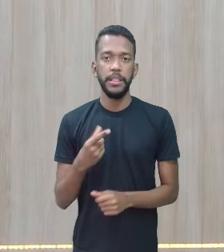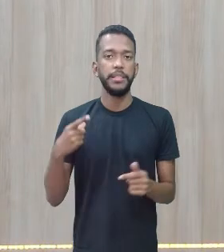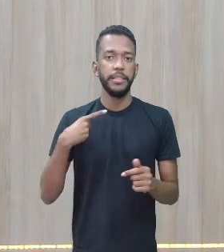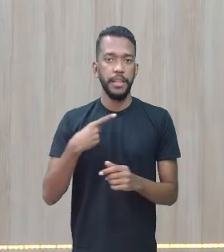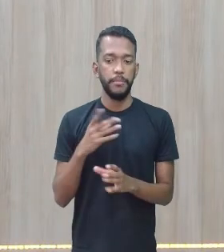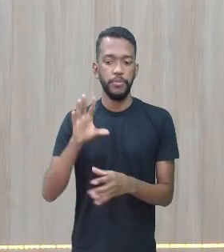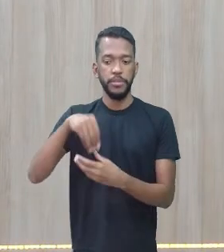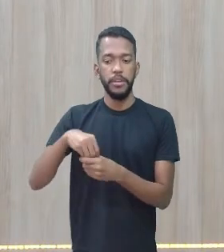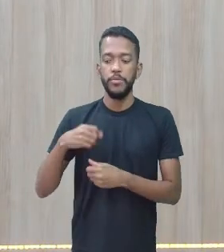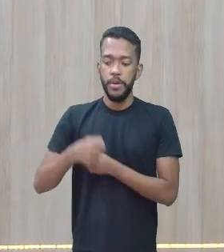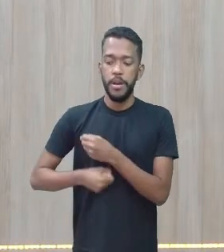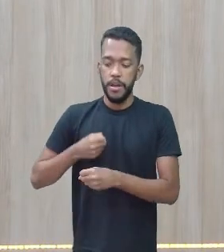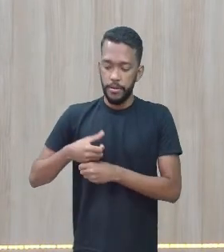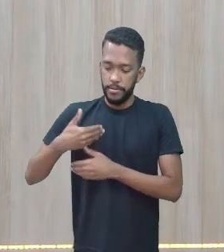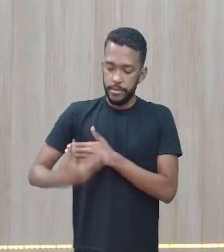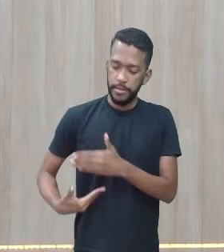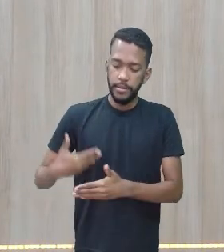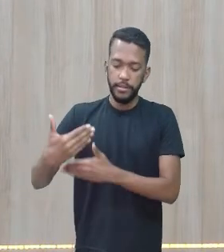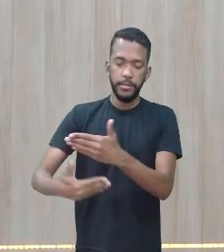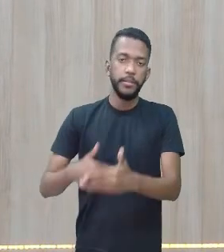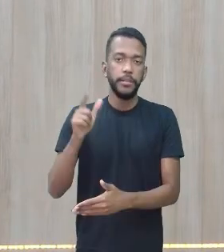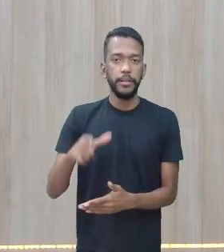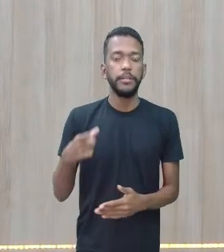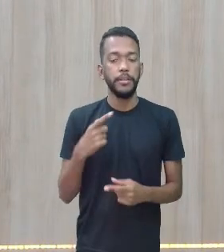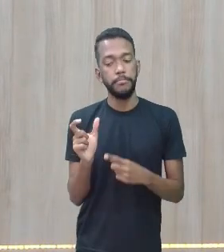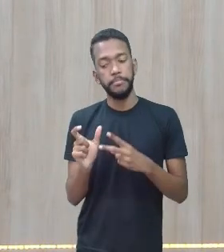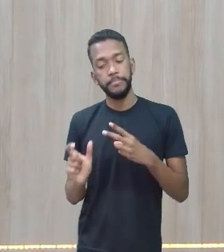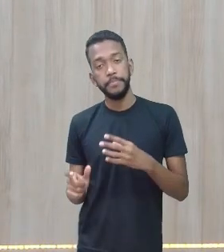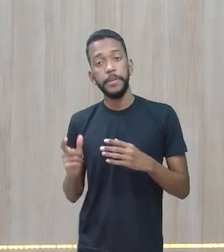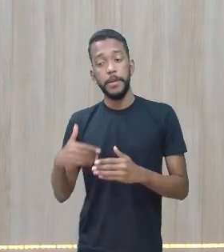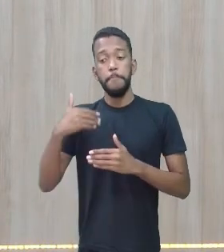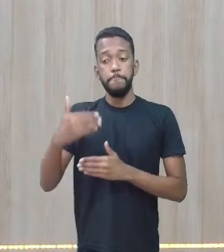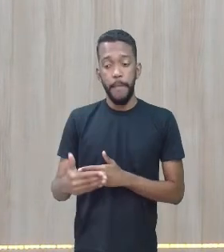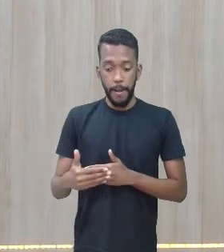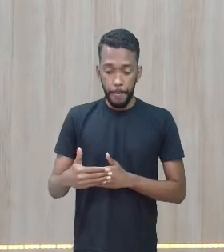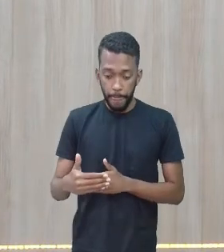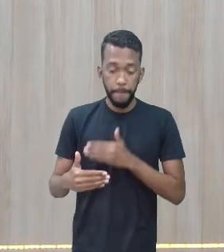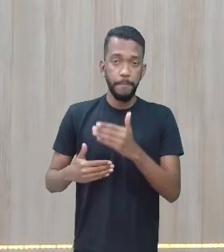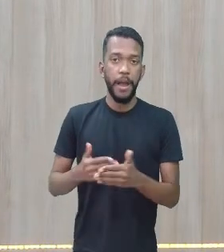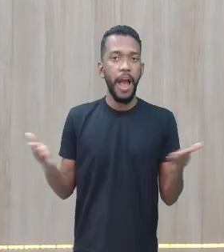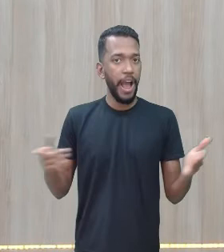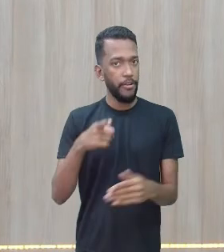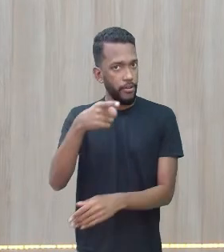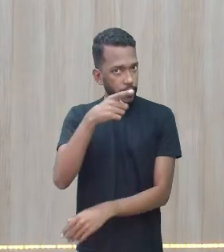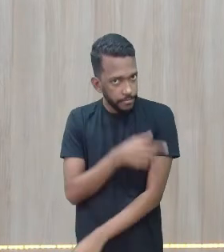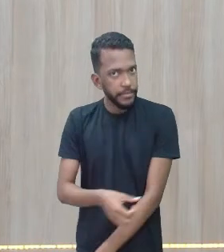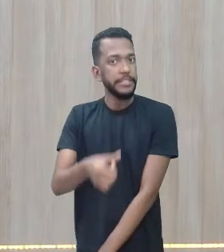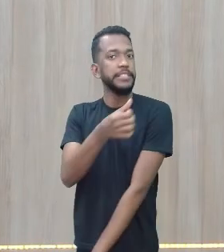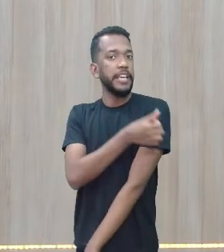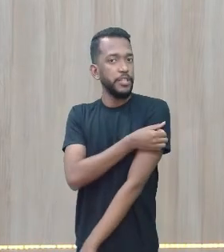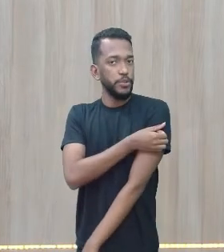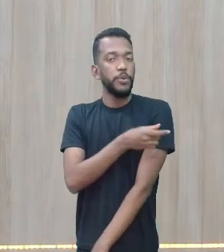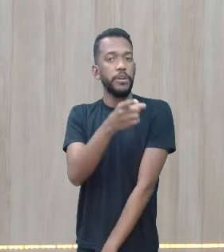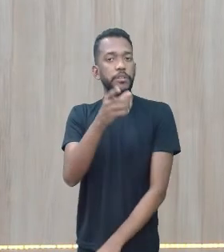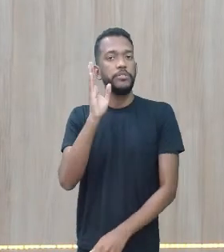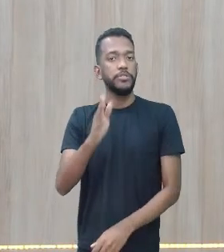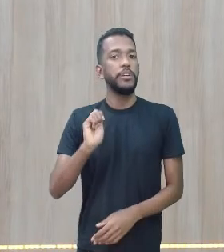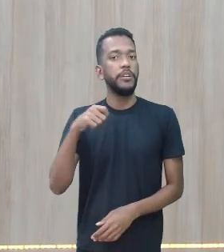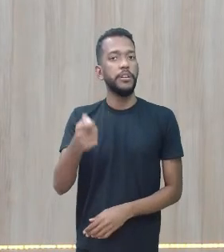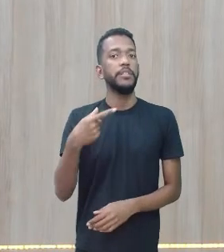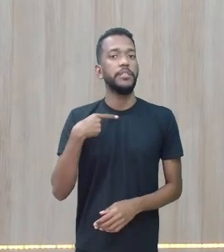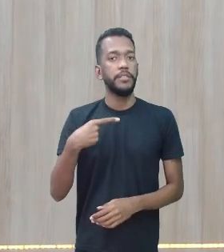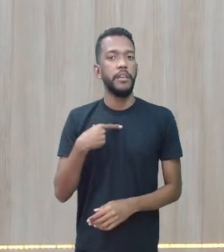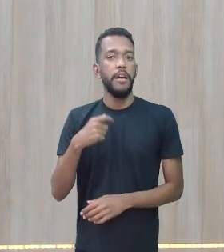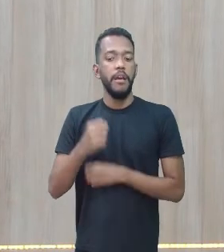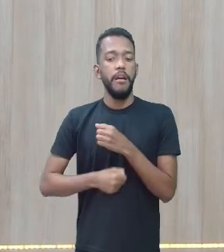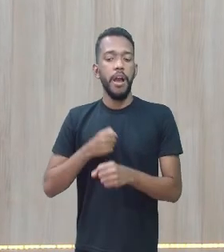iniciais, já que vocês estão aí, deram um passo a mais. Agora vocês são 6º ano e representa anos